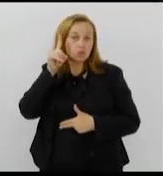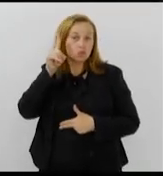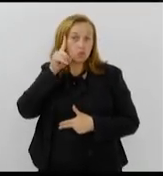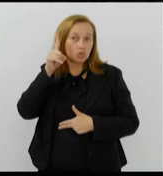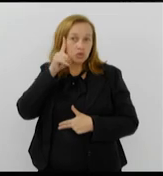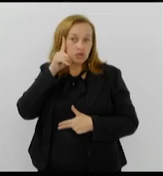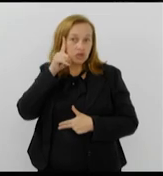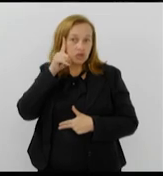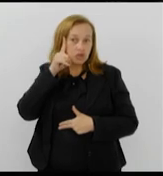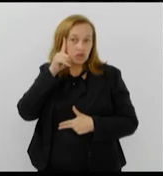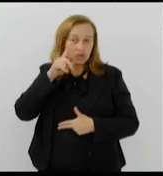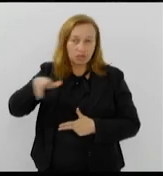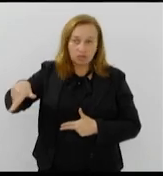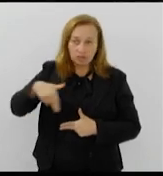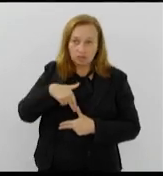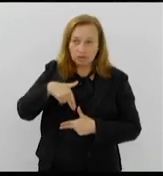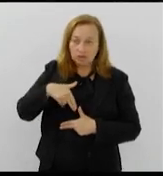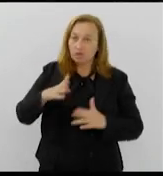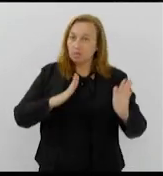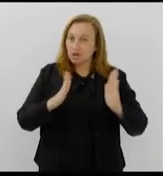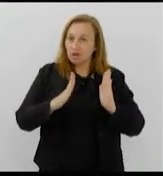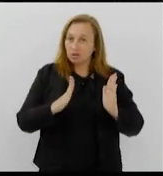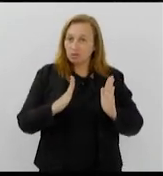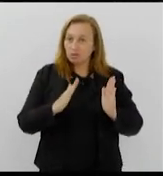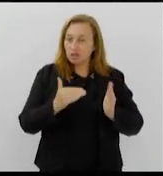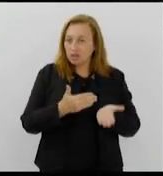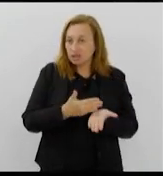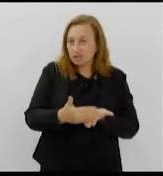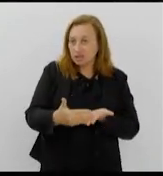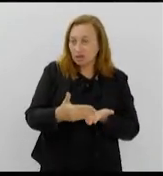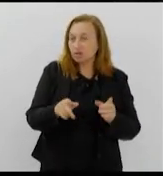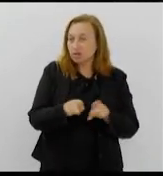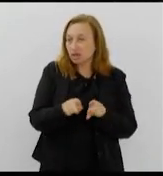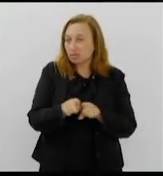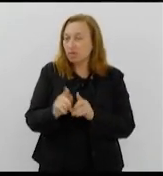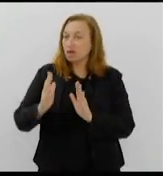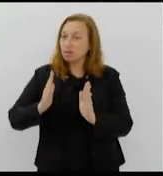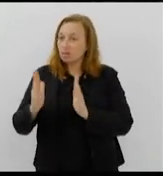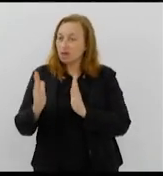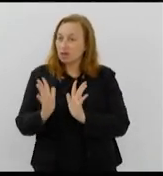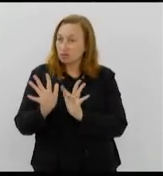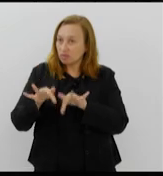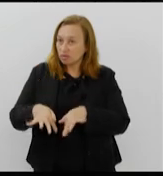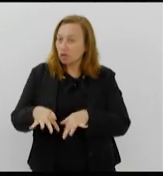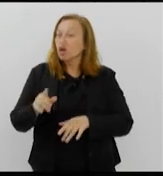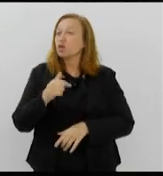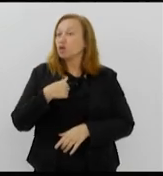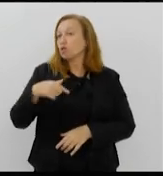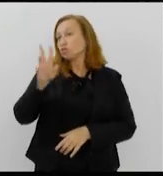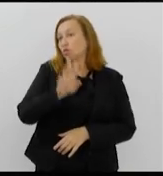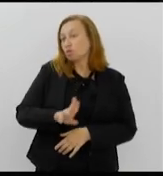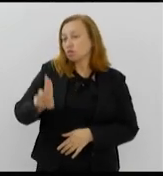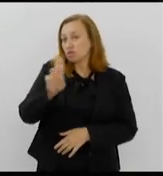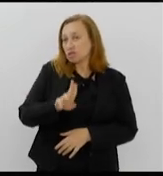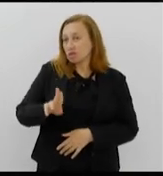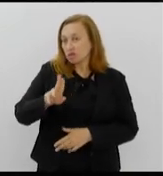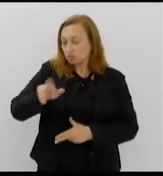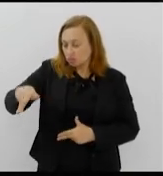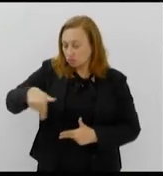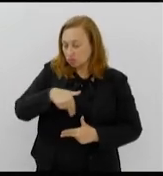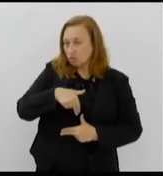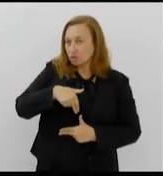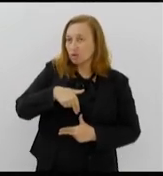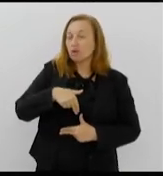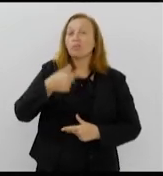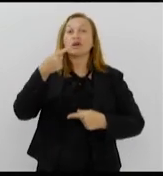cotidianamente, a tribuna no expediente inicial e final, estou usando o atributo do parlamento para